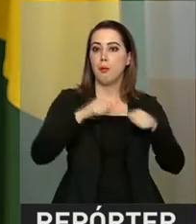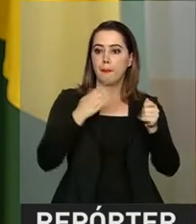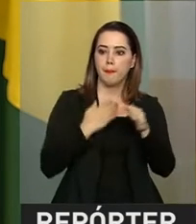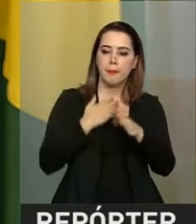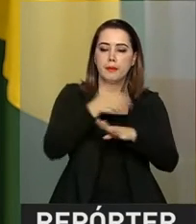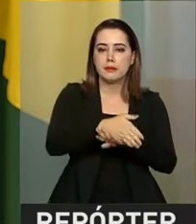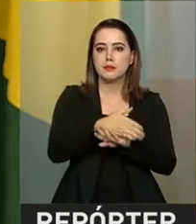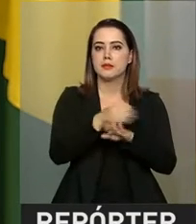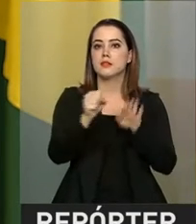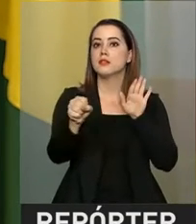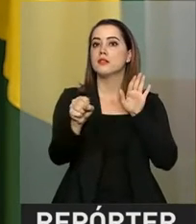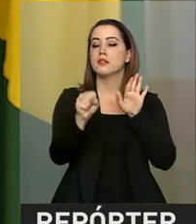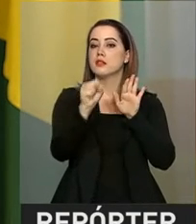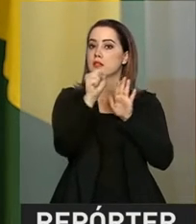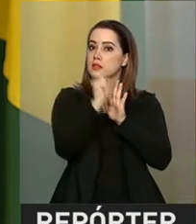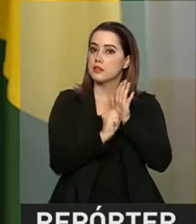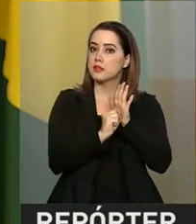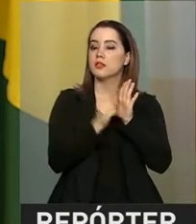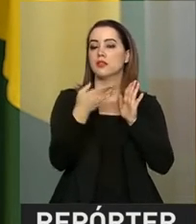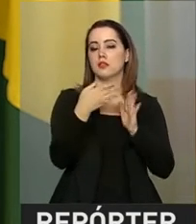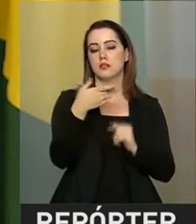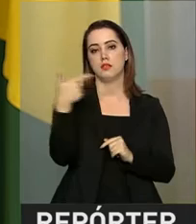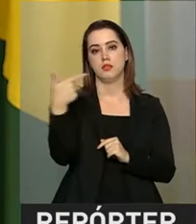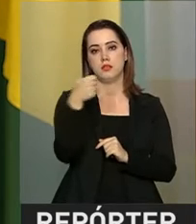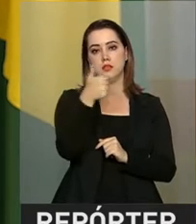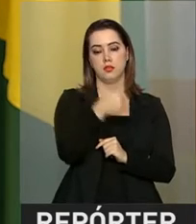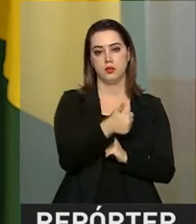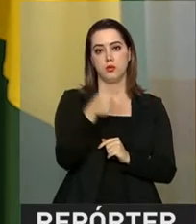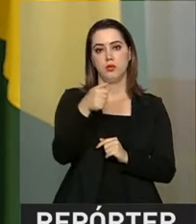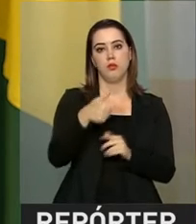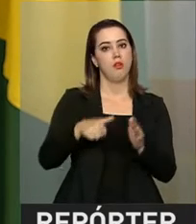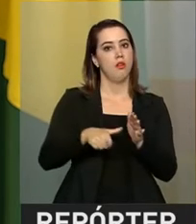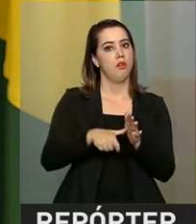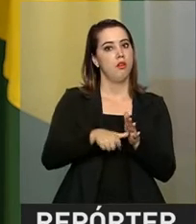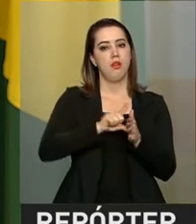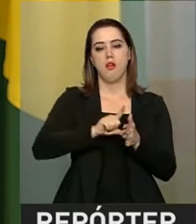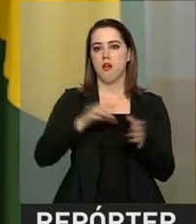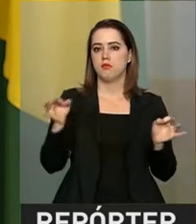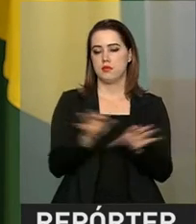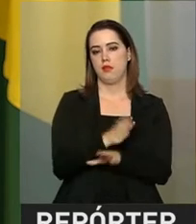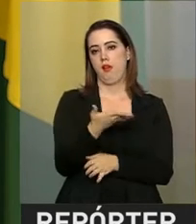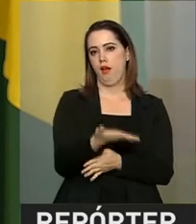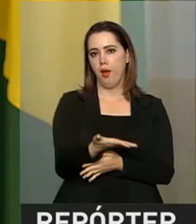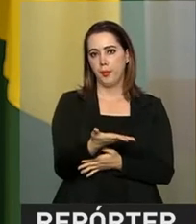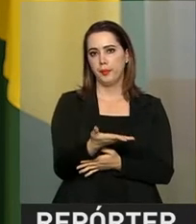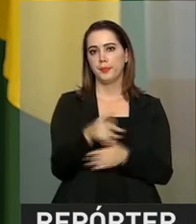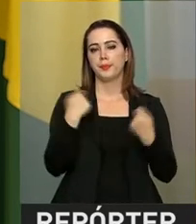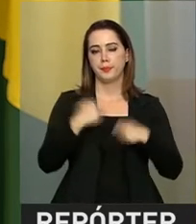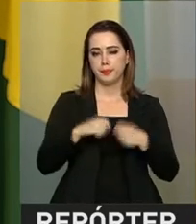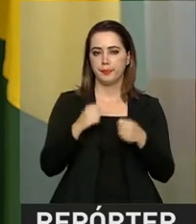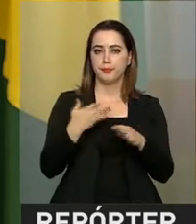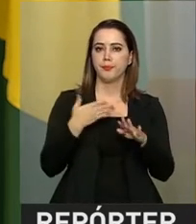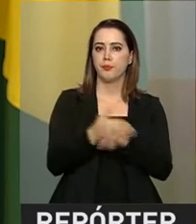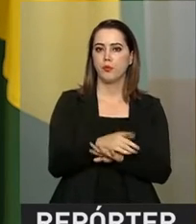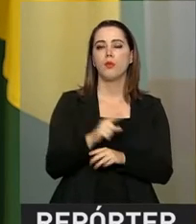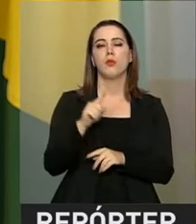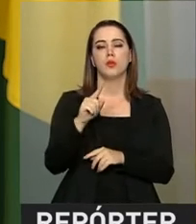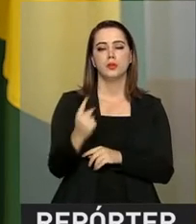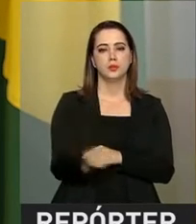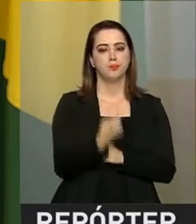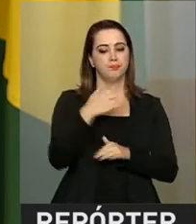21 antes que ele acabe que é exatamente o que está acontecendo estamos neste momento portanto dando um passo